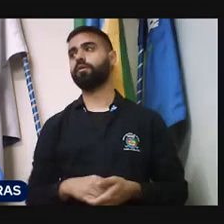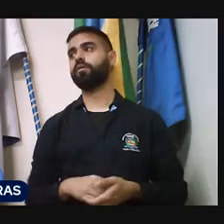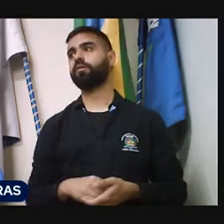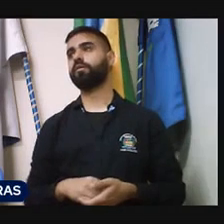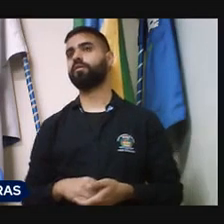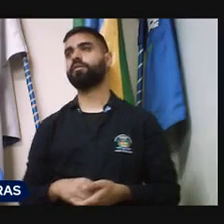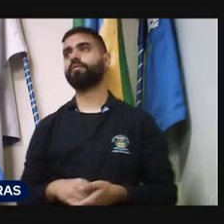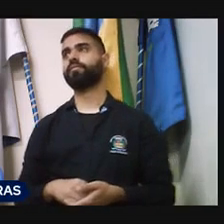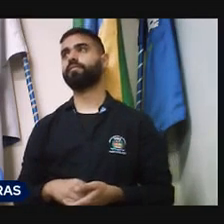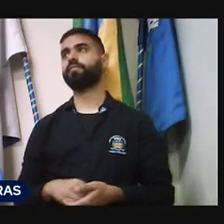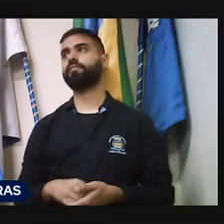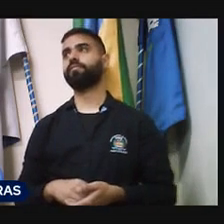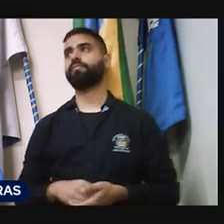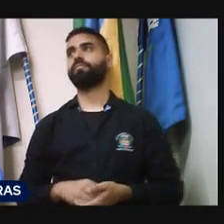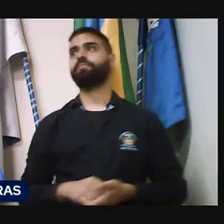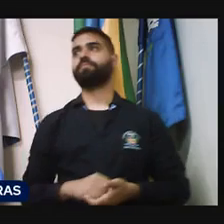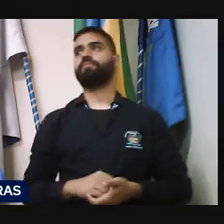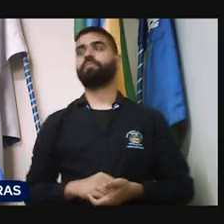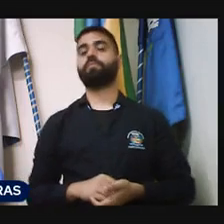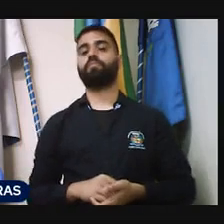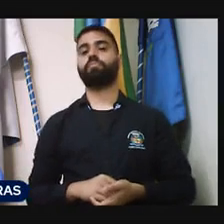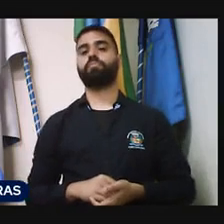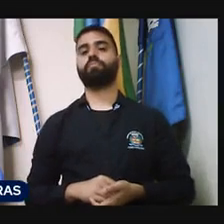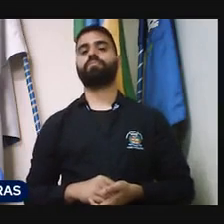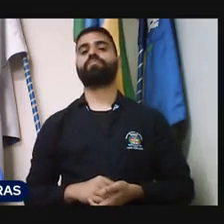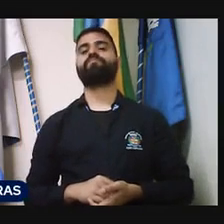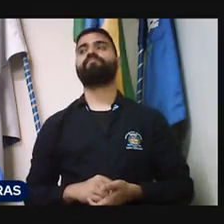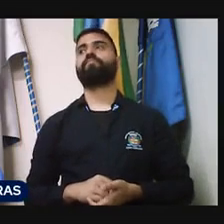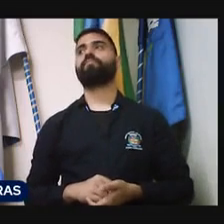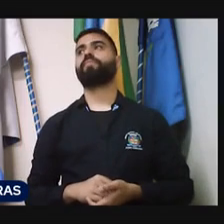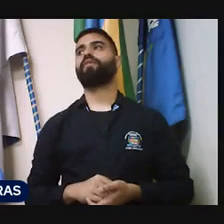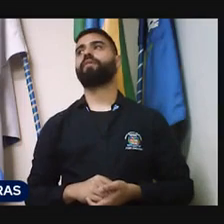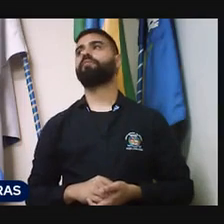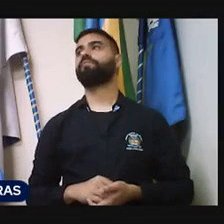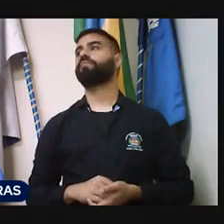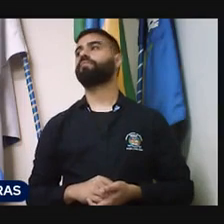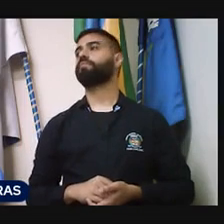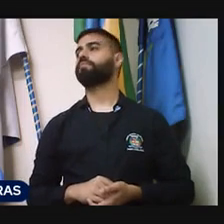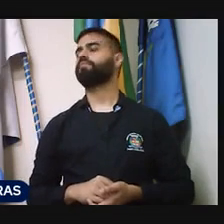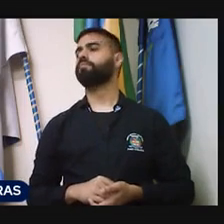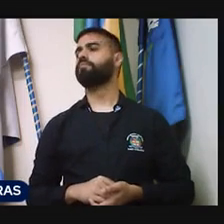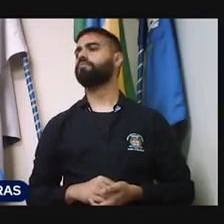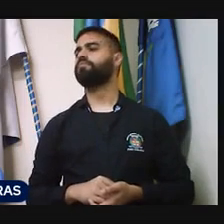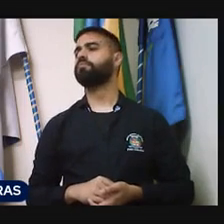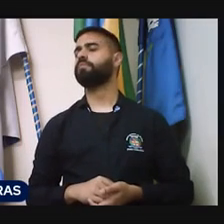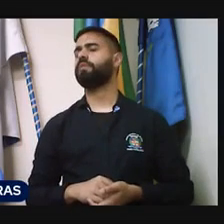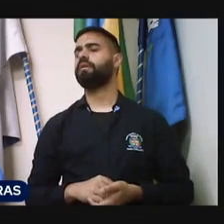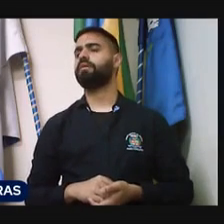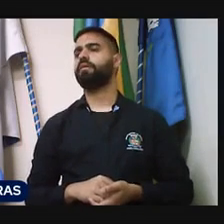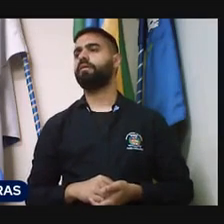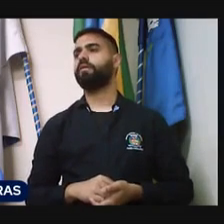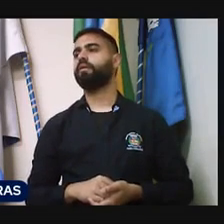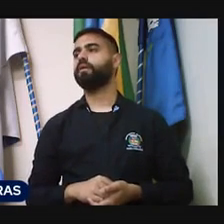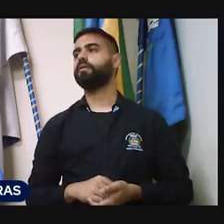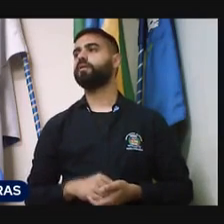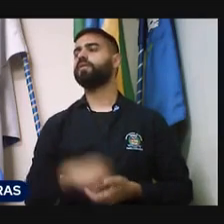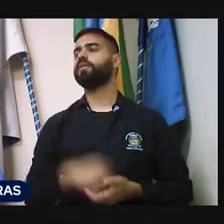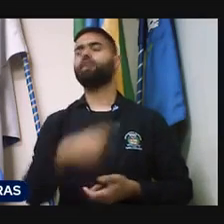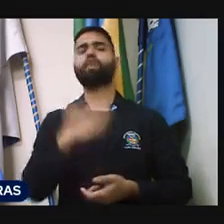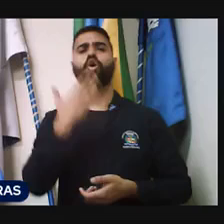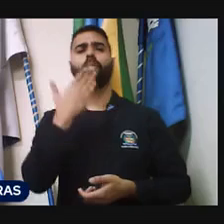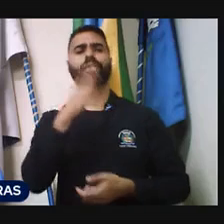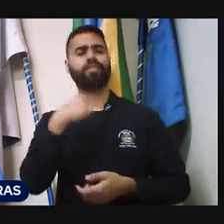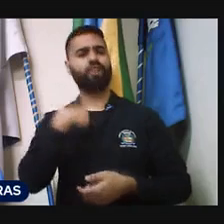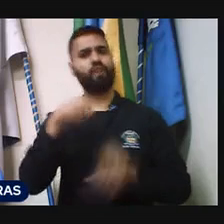paro então o requerimento é seu na última sessão o requerimento